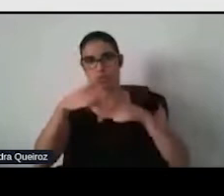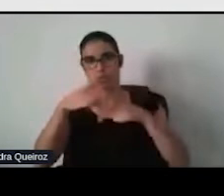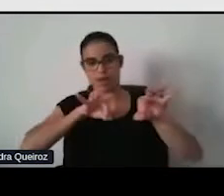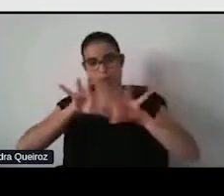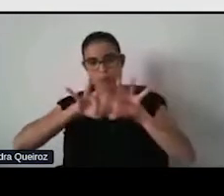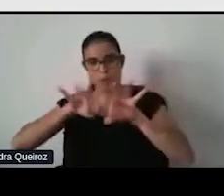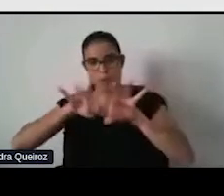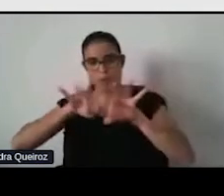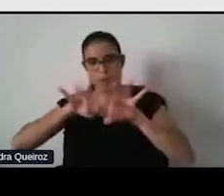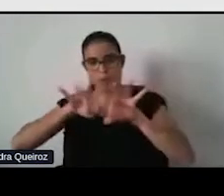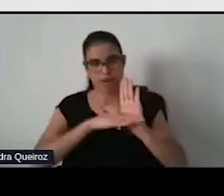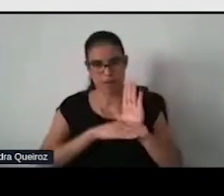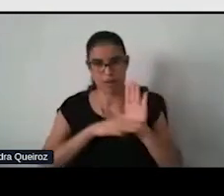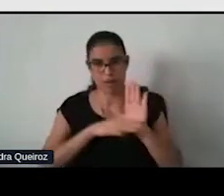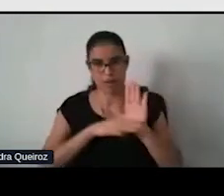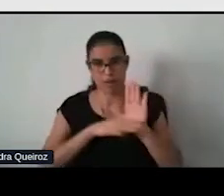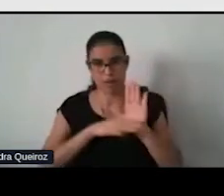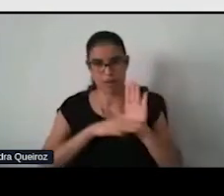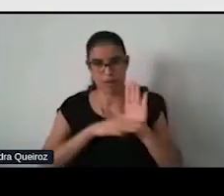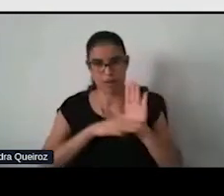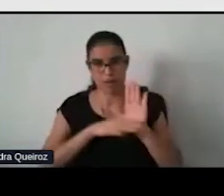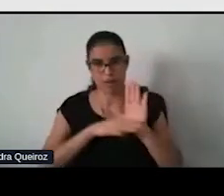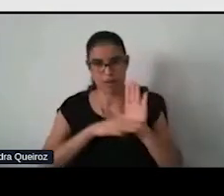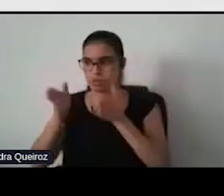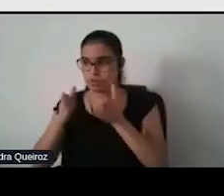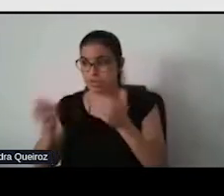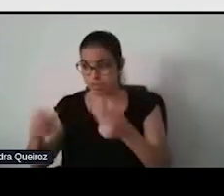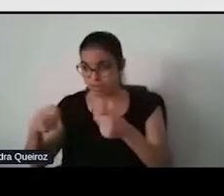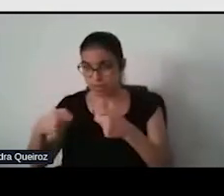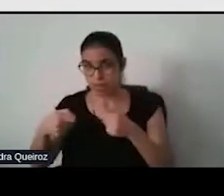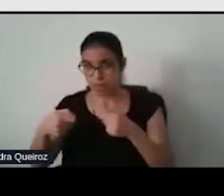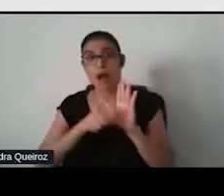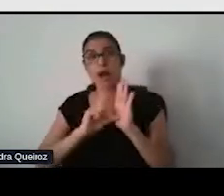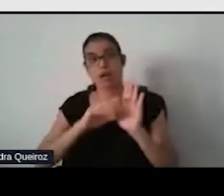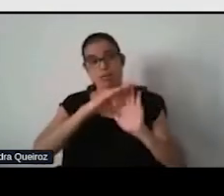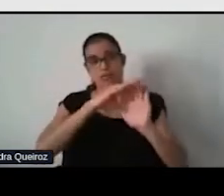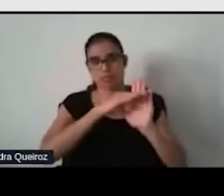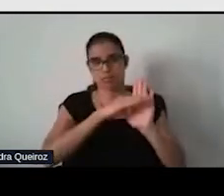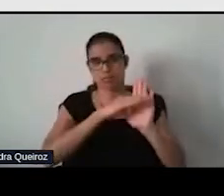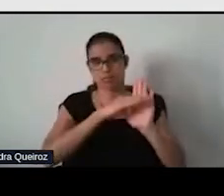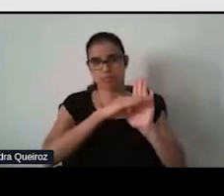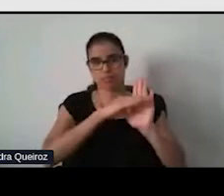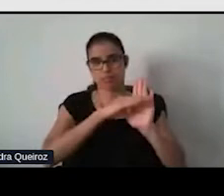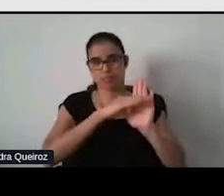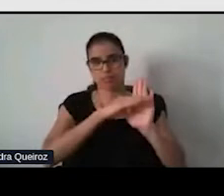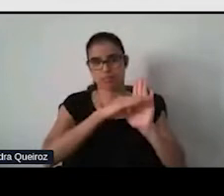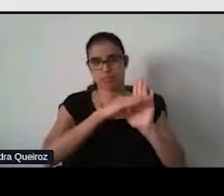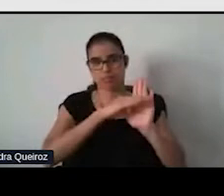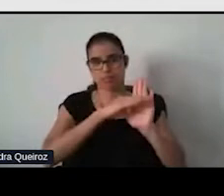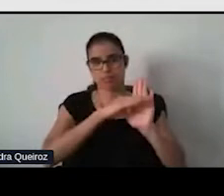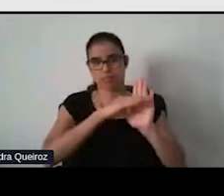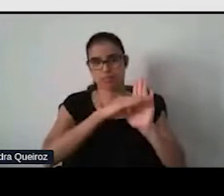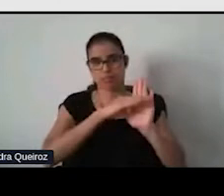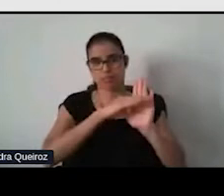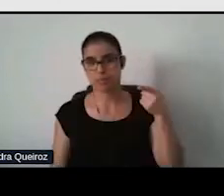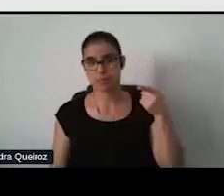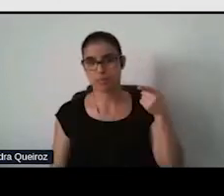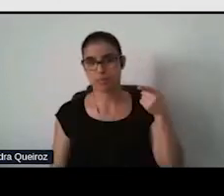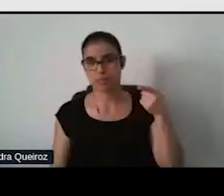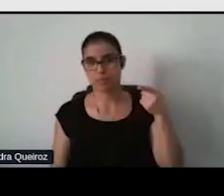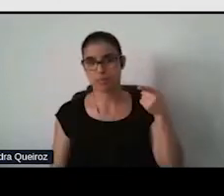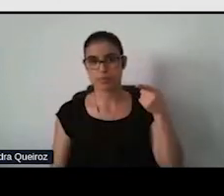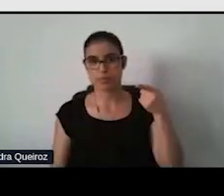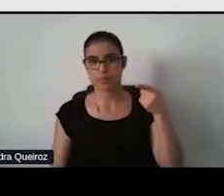de como você pode melhorar a acessibilidade neles. Então, o primeiro ponto,